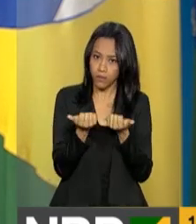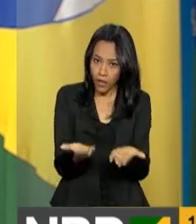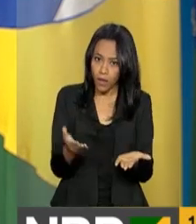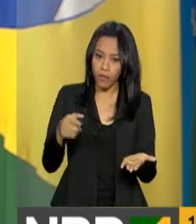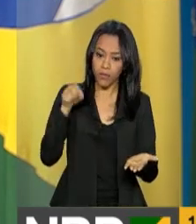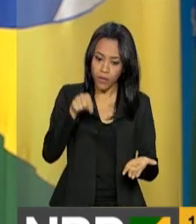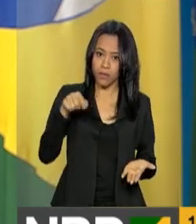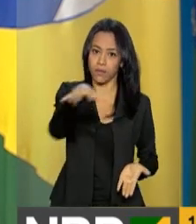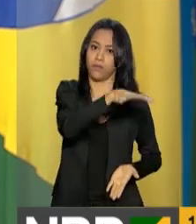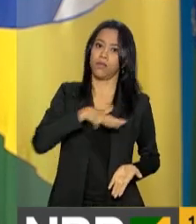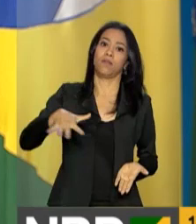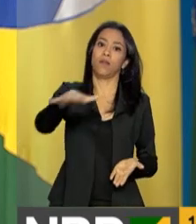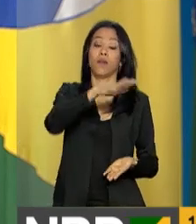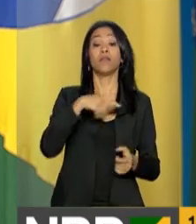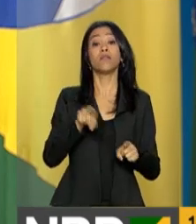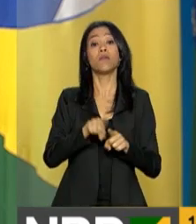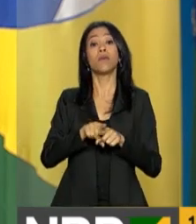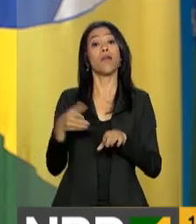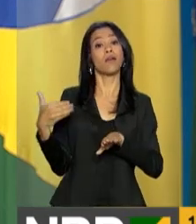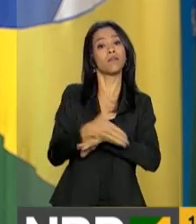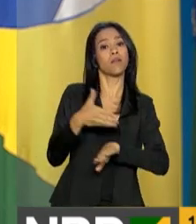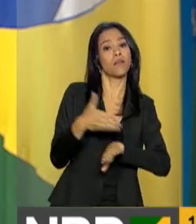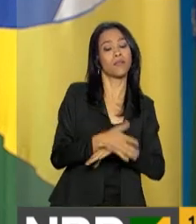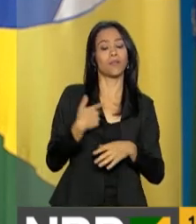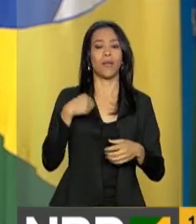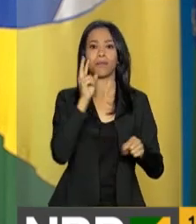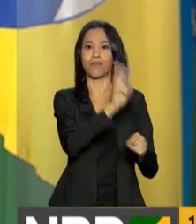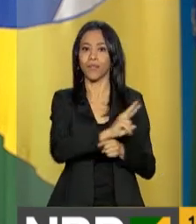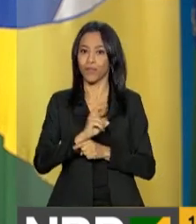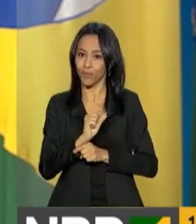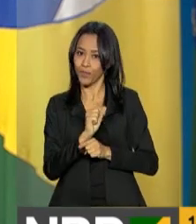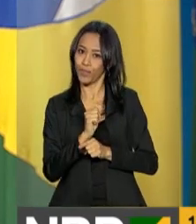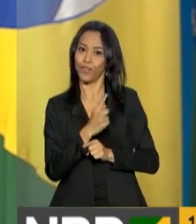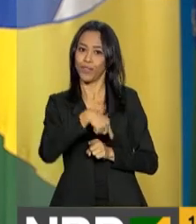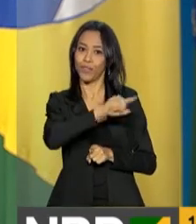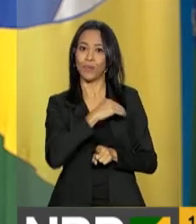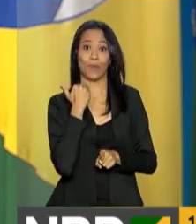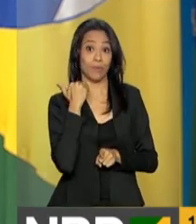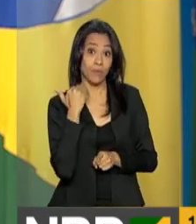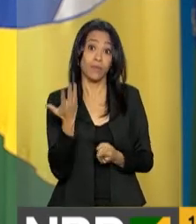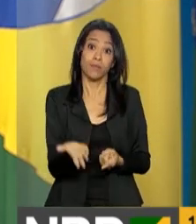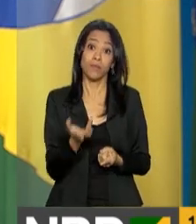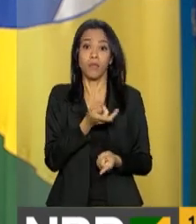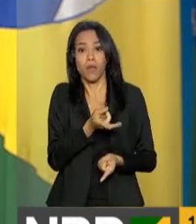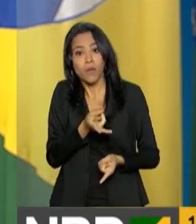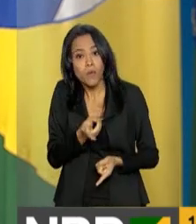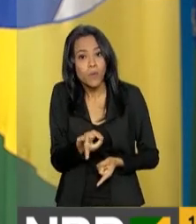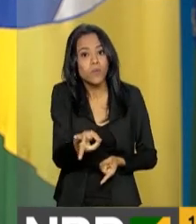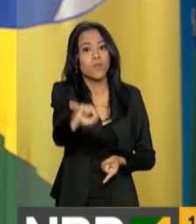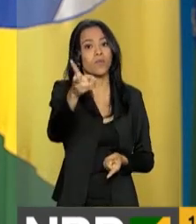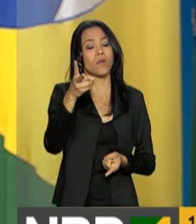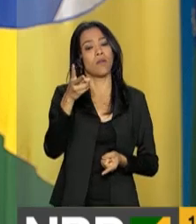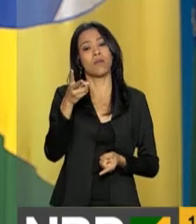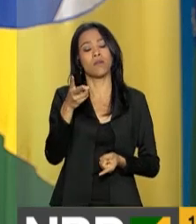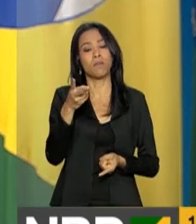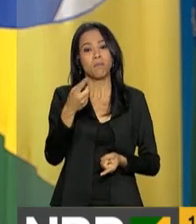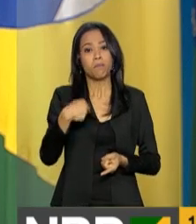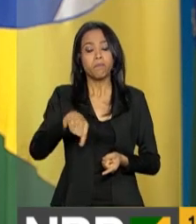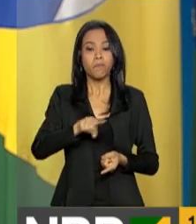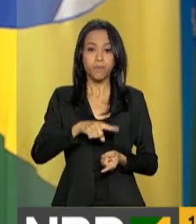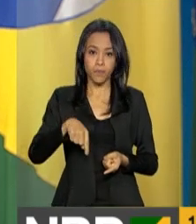facilitar colhemos o acesso ao crédito e de assegurar especialmente a continuidade da pesquisa